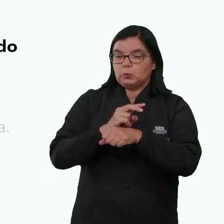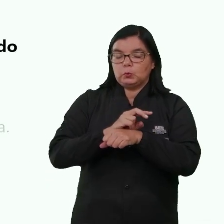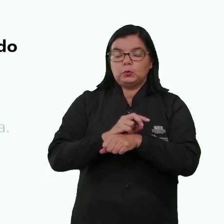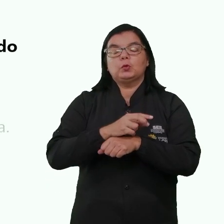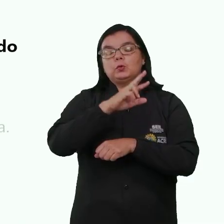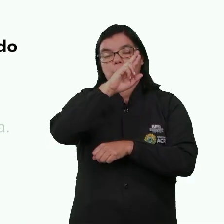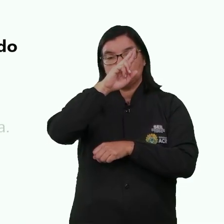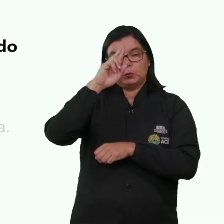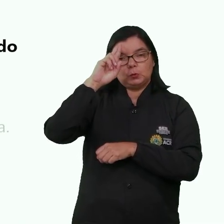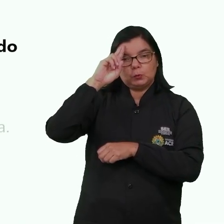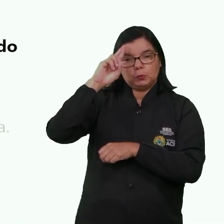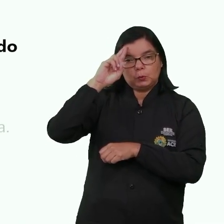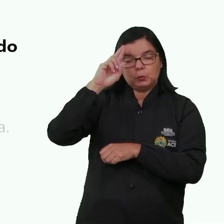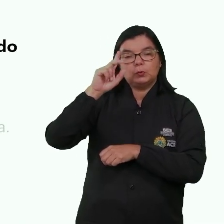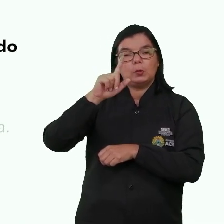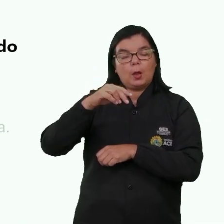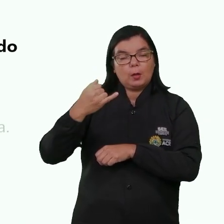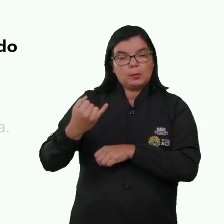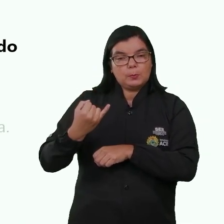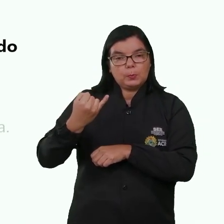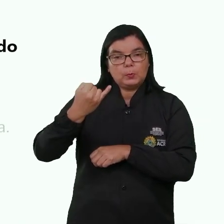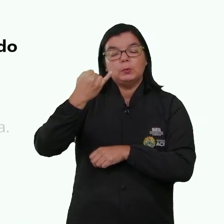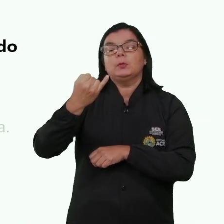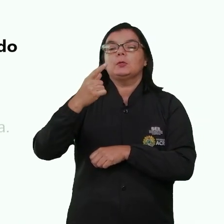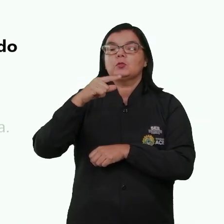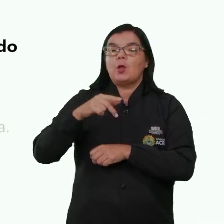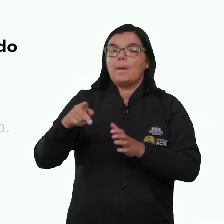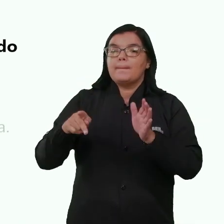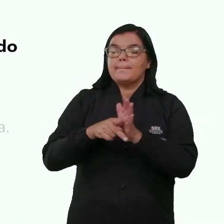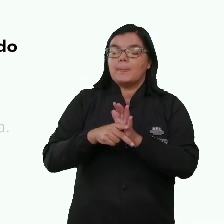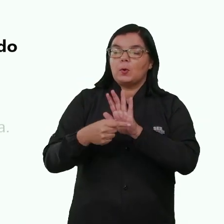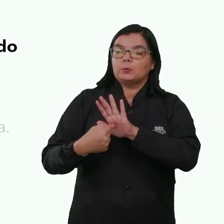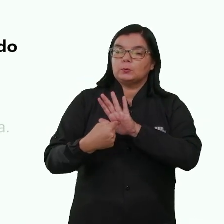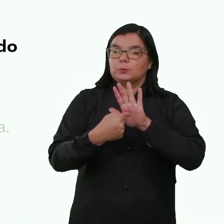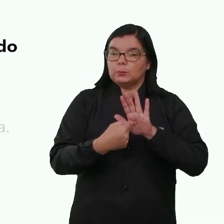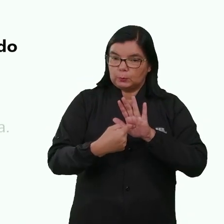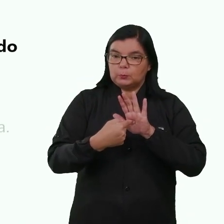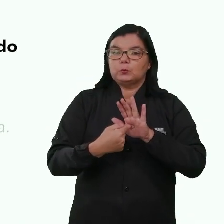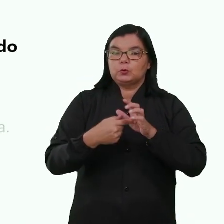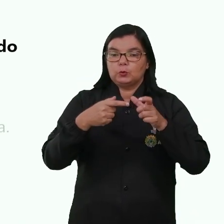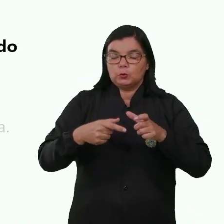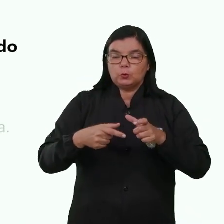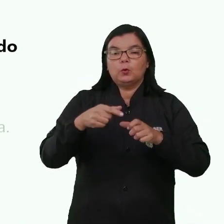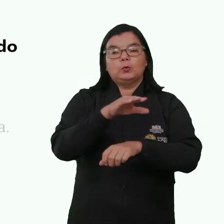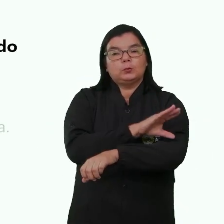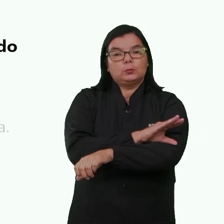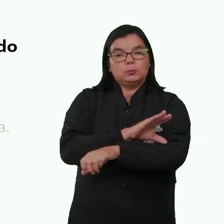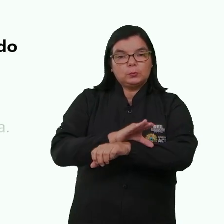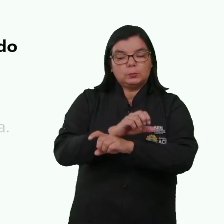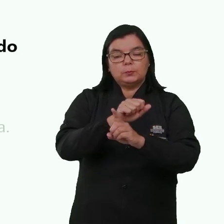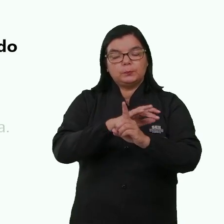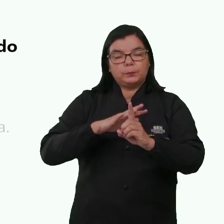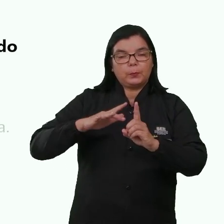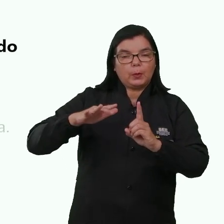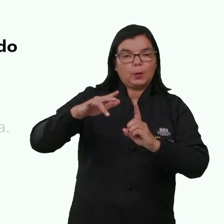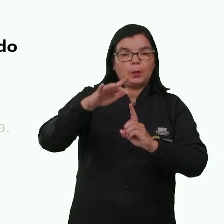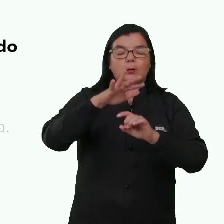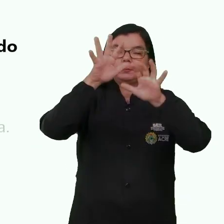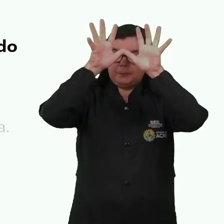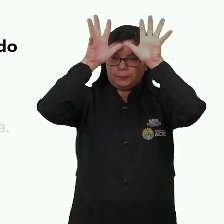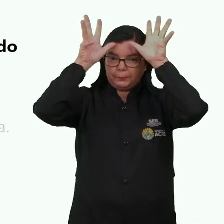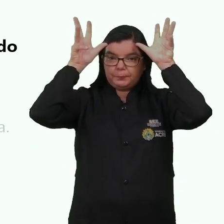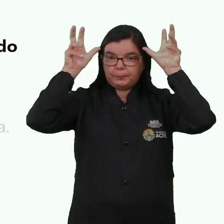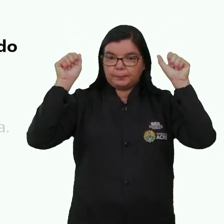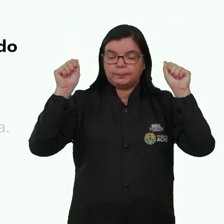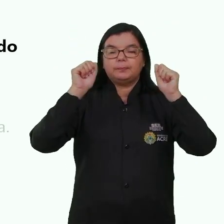dos geoglifos é importante porque eles representam o patrimônio histórico e ambiental